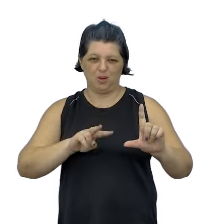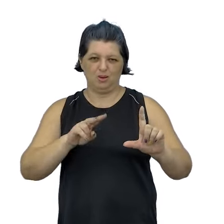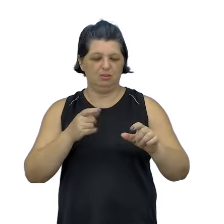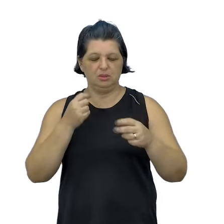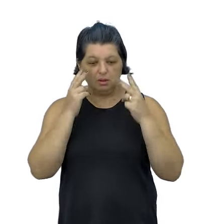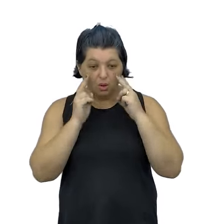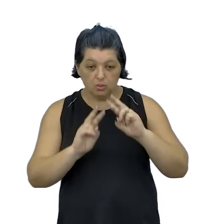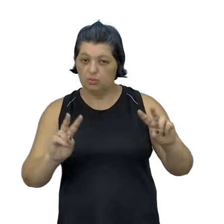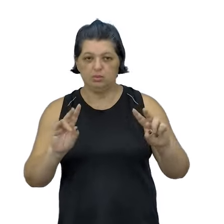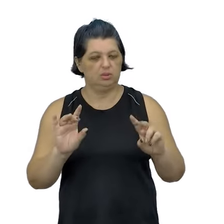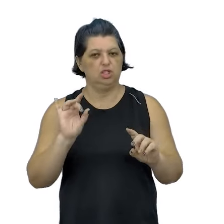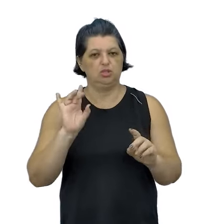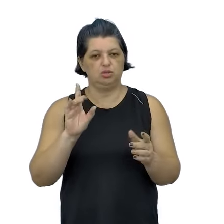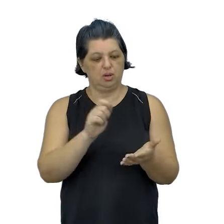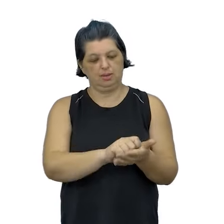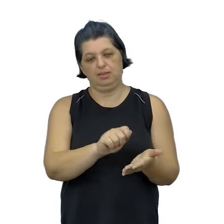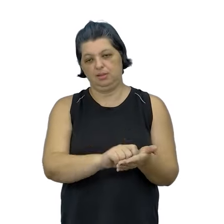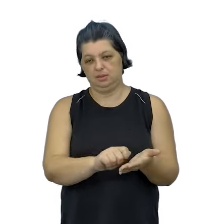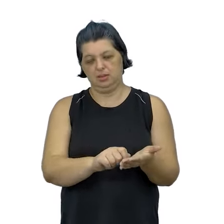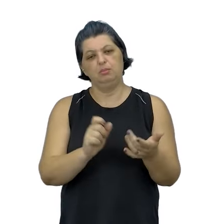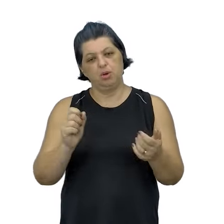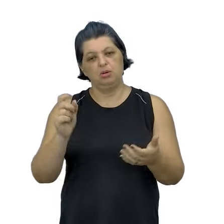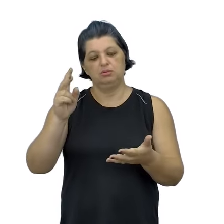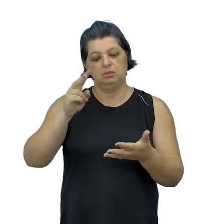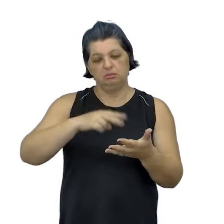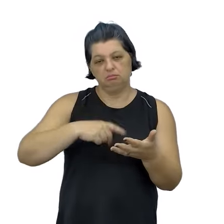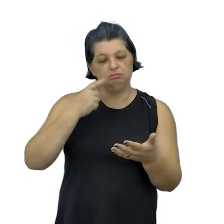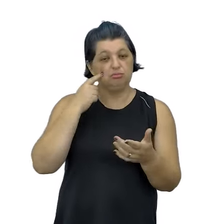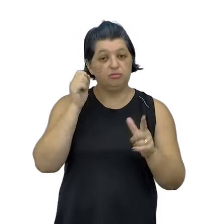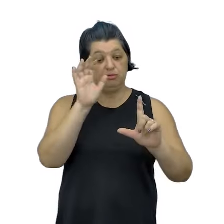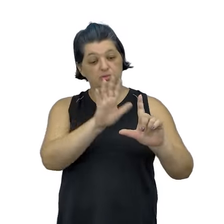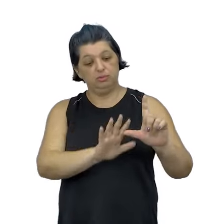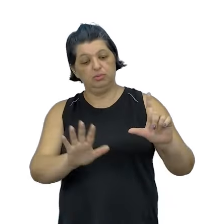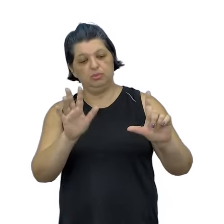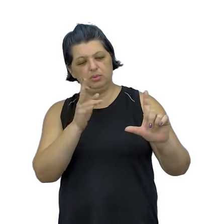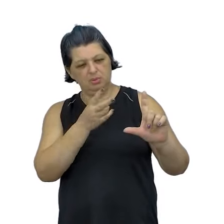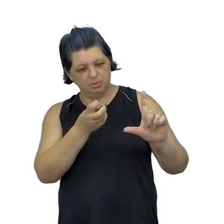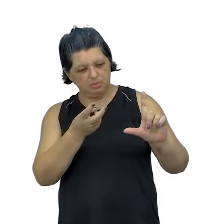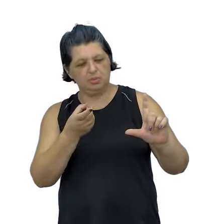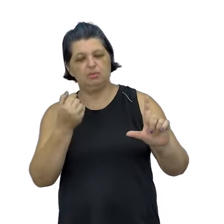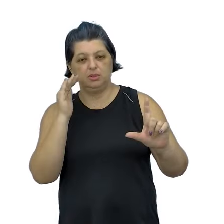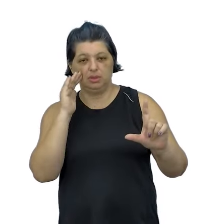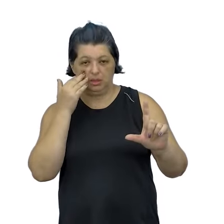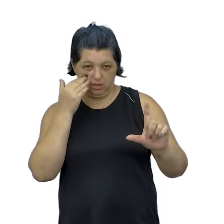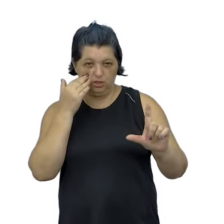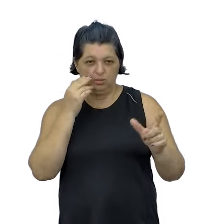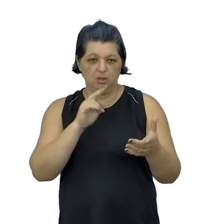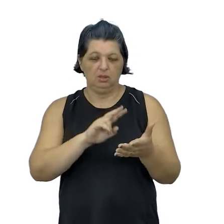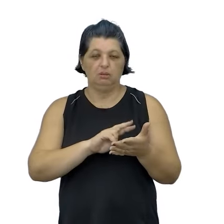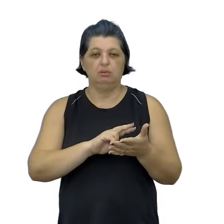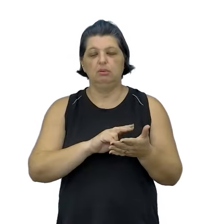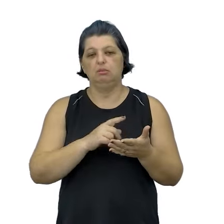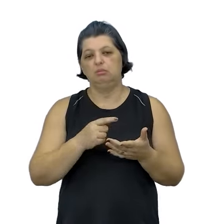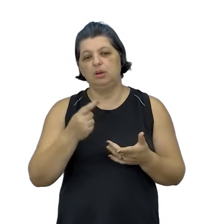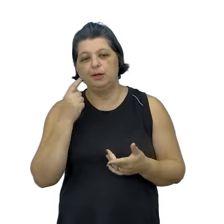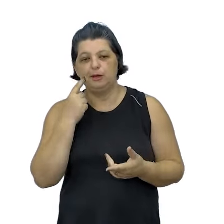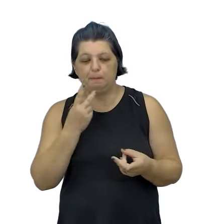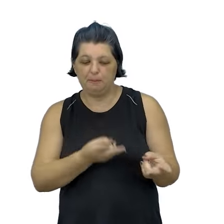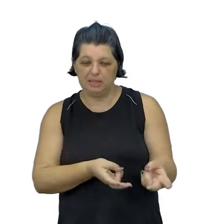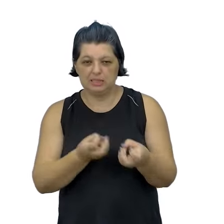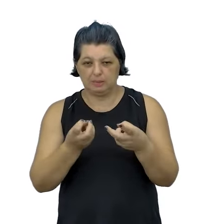está escrito, né? Que a leitura ela pode ser feita de uma imagem que requer uma interpretação, requer de uma sensibilidade,